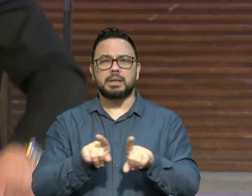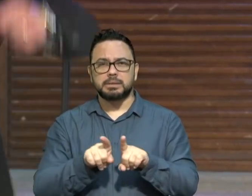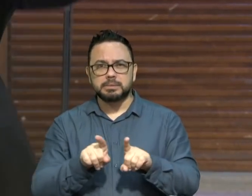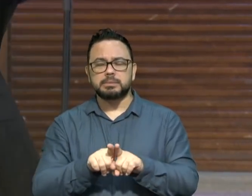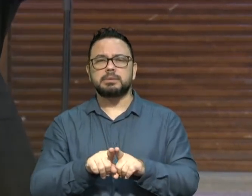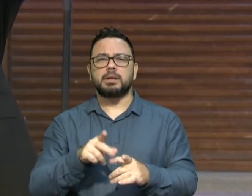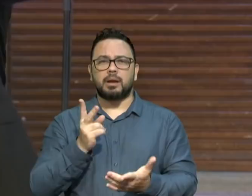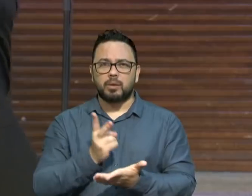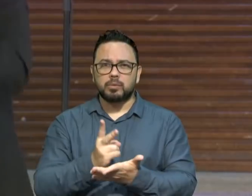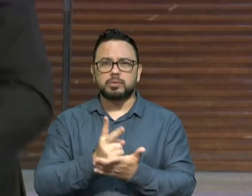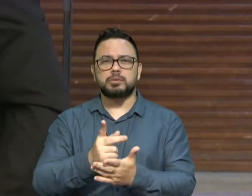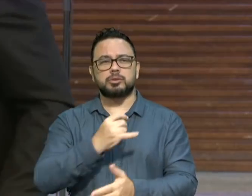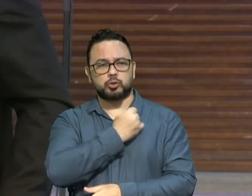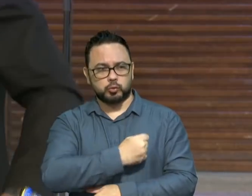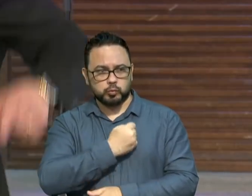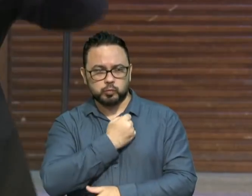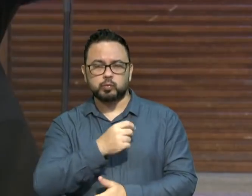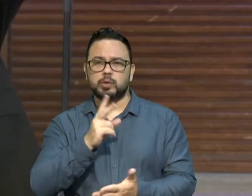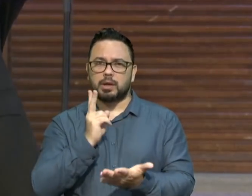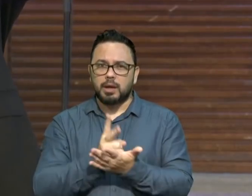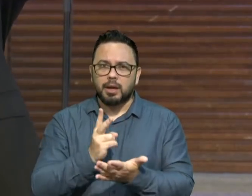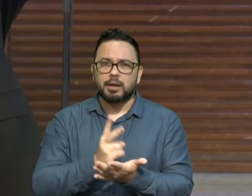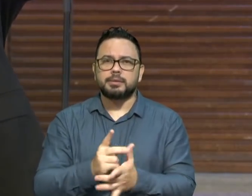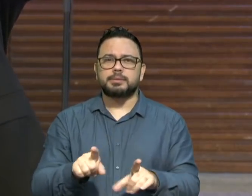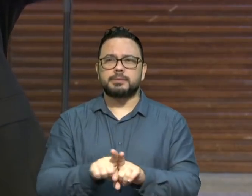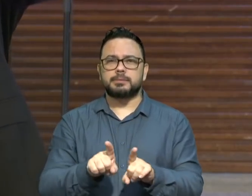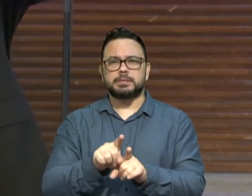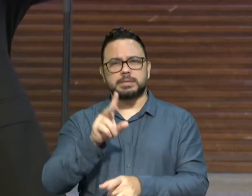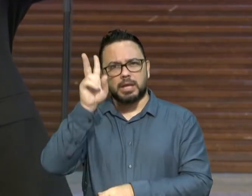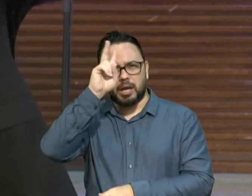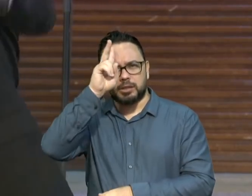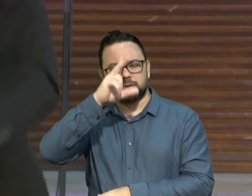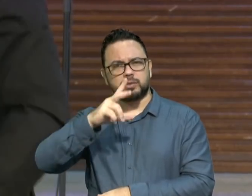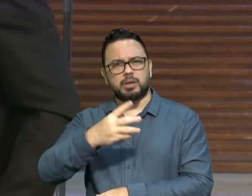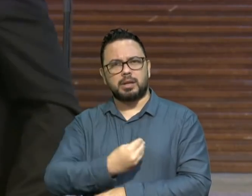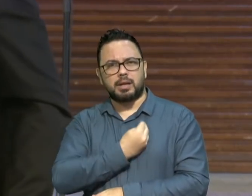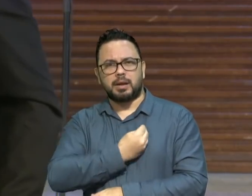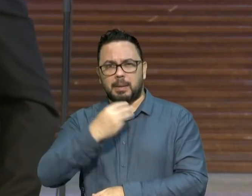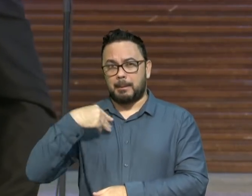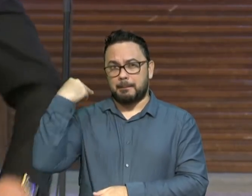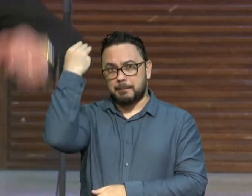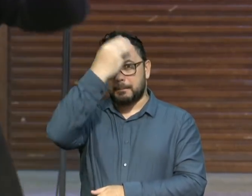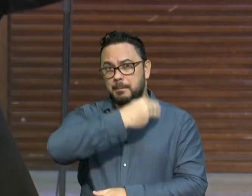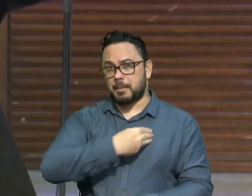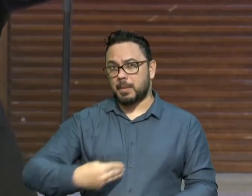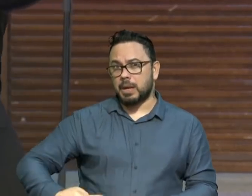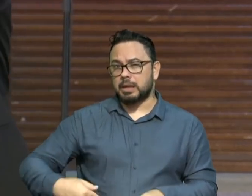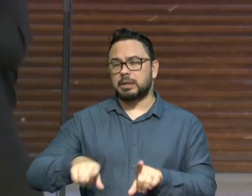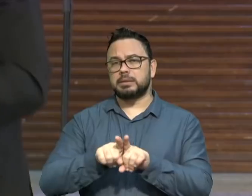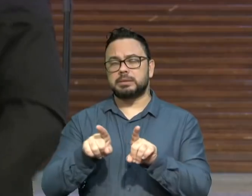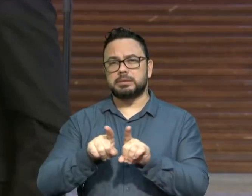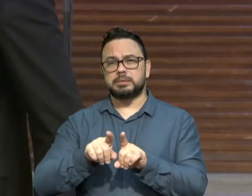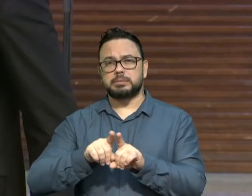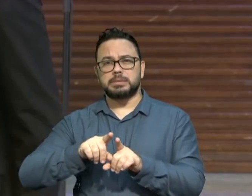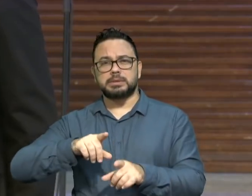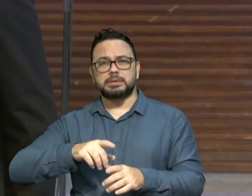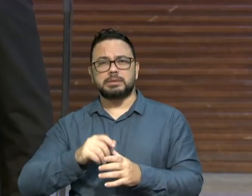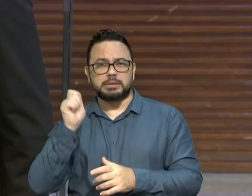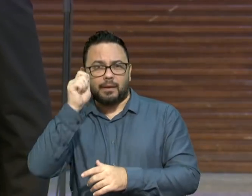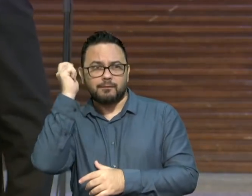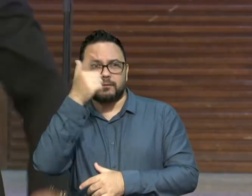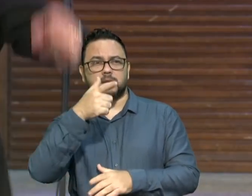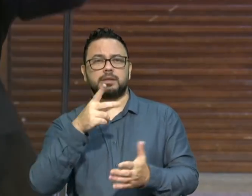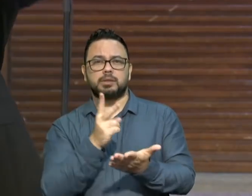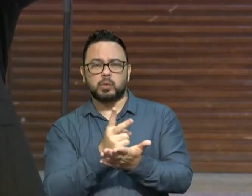vai continuar a história de João vai continuar a história maravilhosa de Maria Madalena vai continuar a história de Davi o pecador arrependido